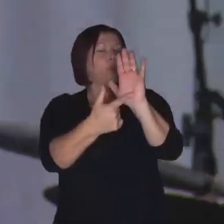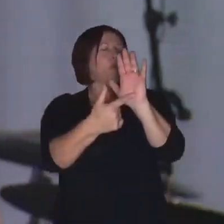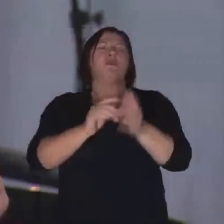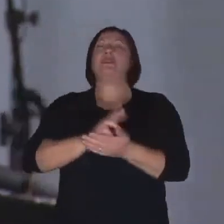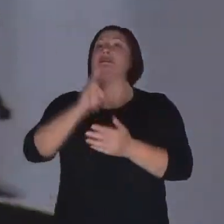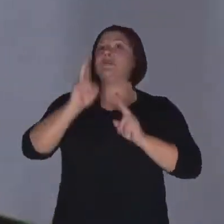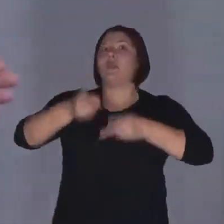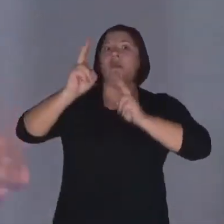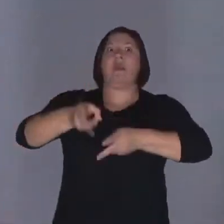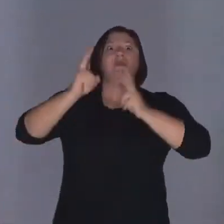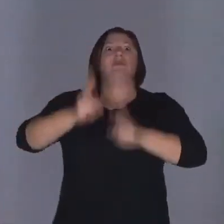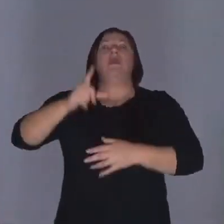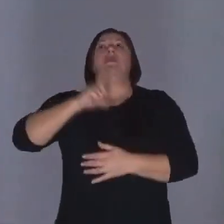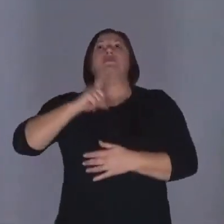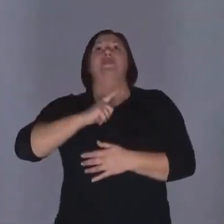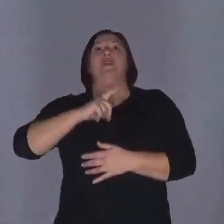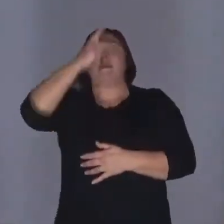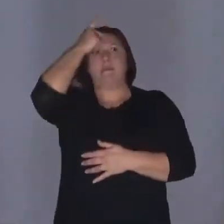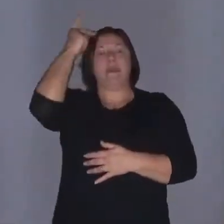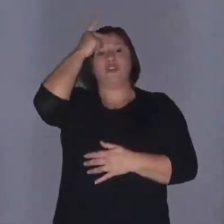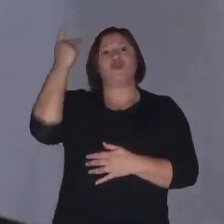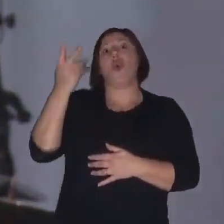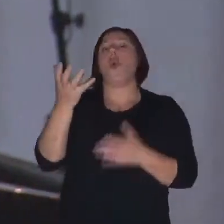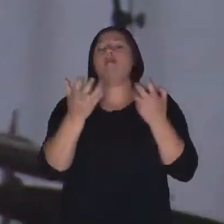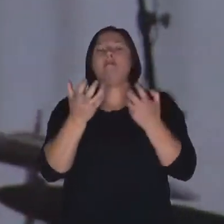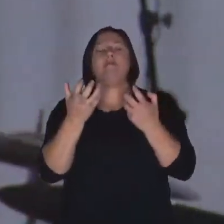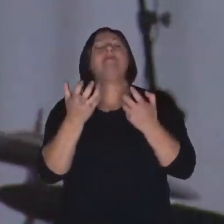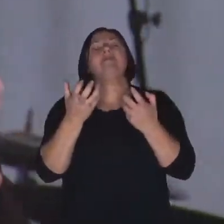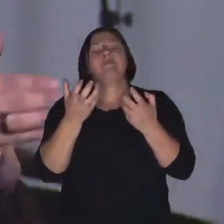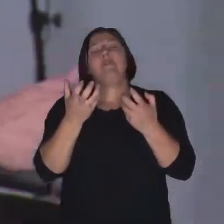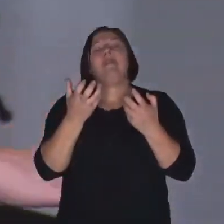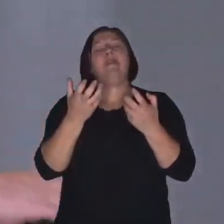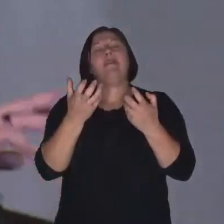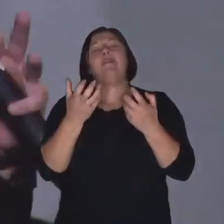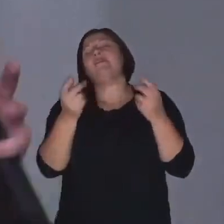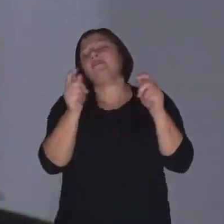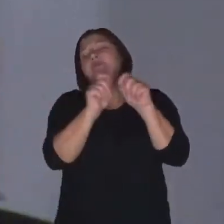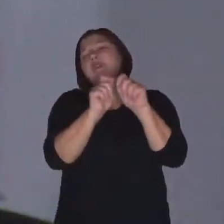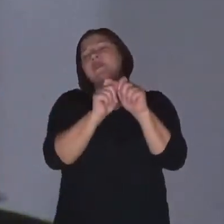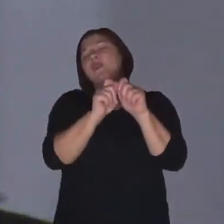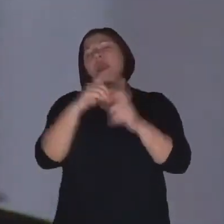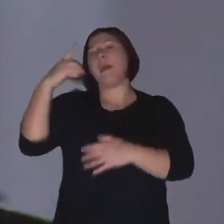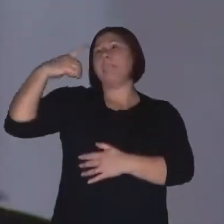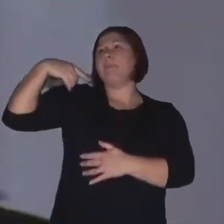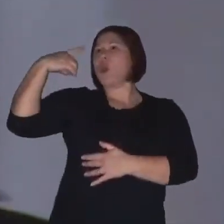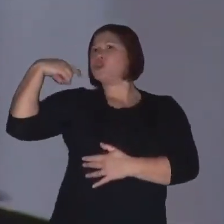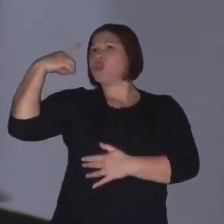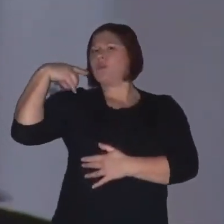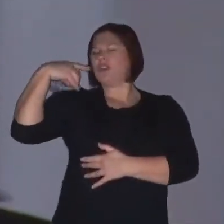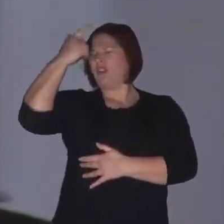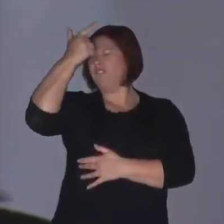Político fazer política ridícula já é lastimável. Agora, profeta querer fazer política ridícula e piorou.